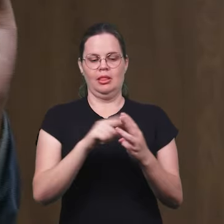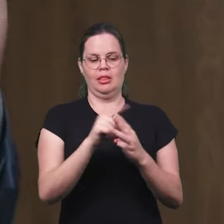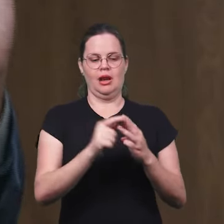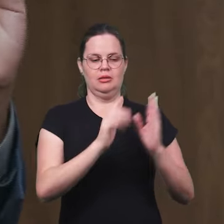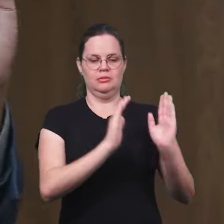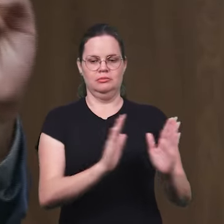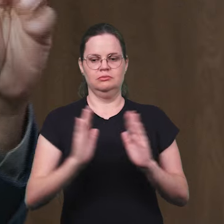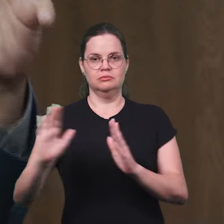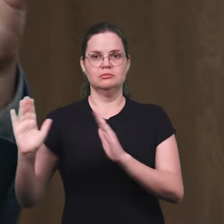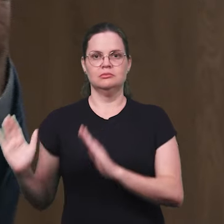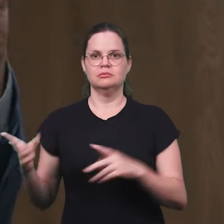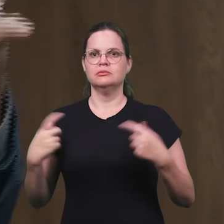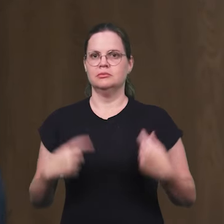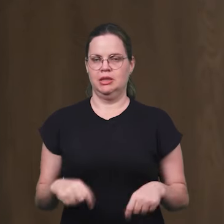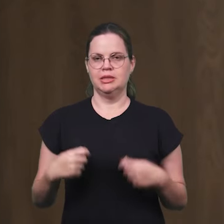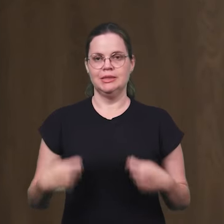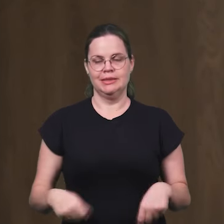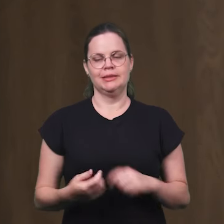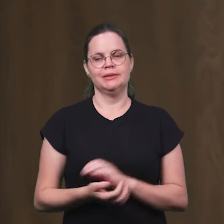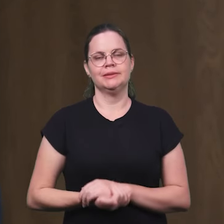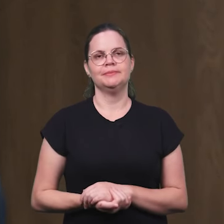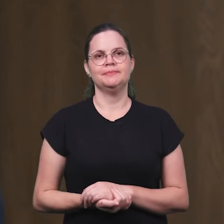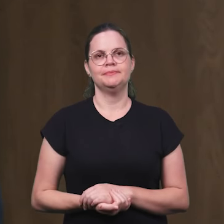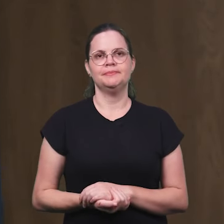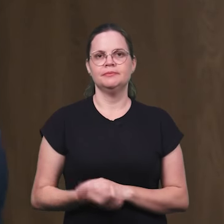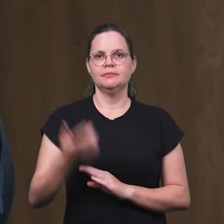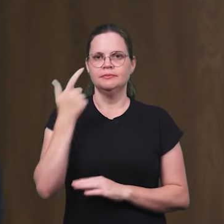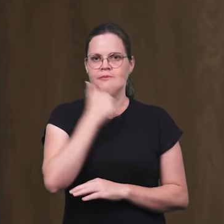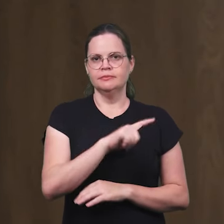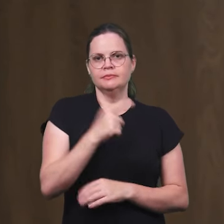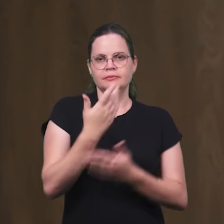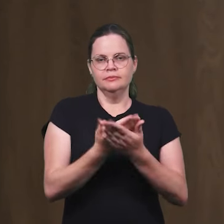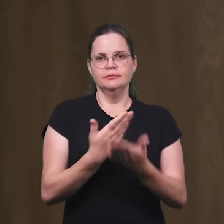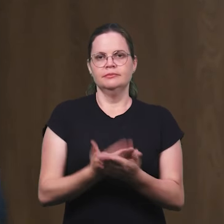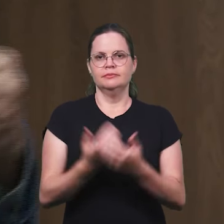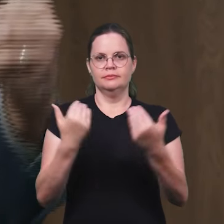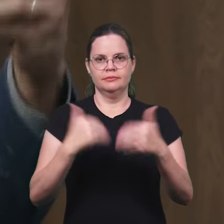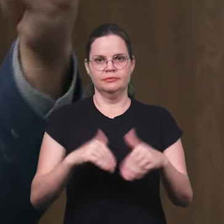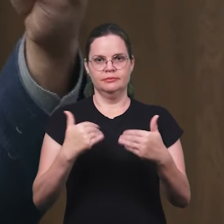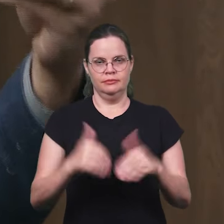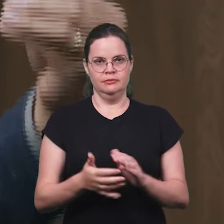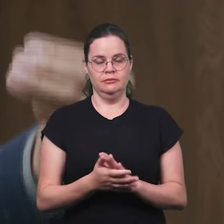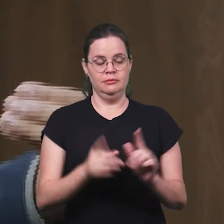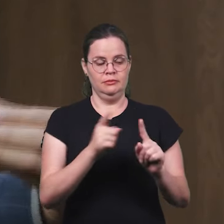essas 3 partes, 3 etapas do estudo para concurso de maneira geral.